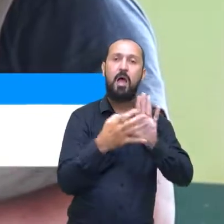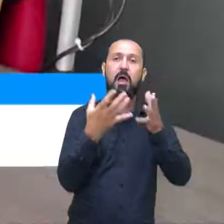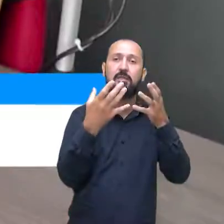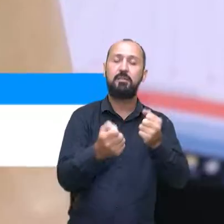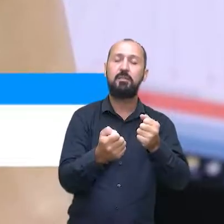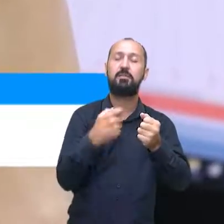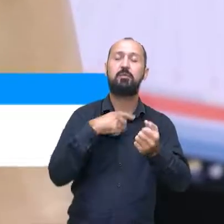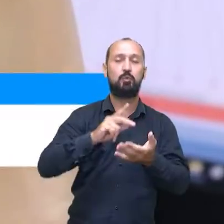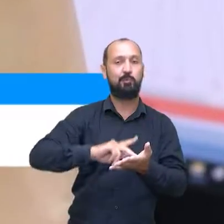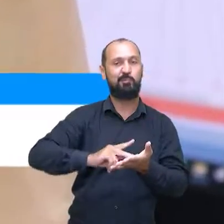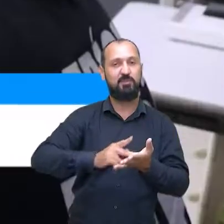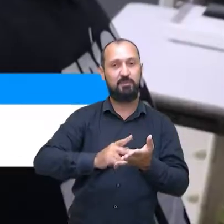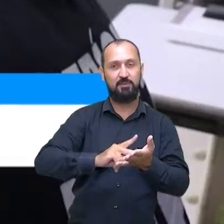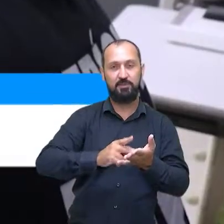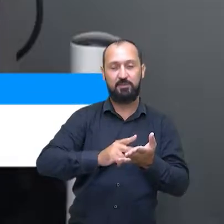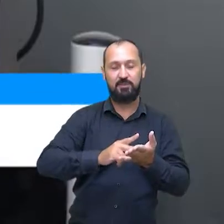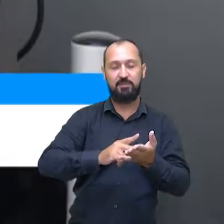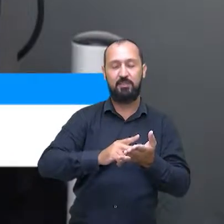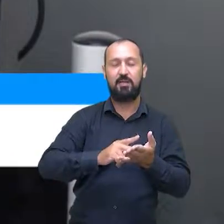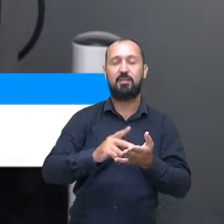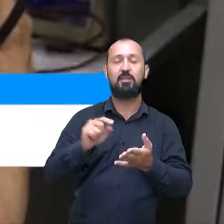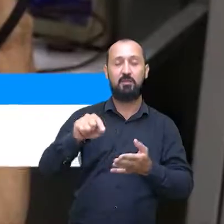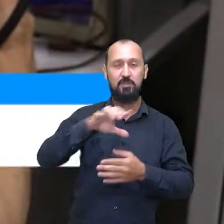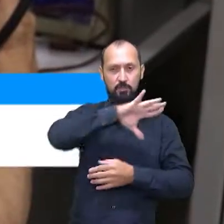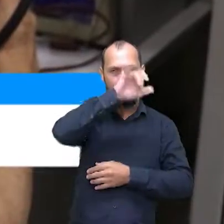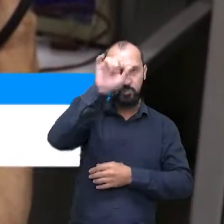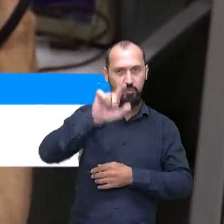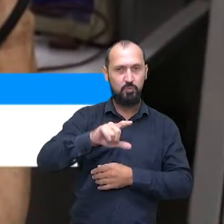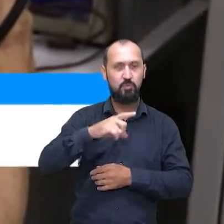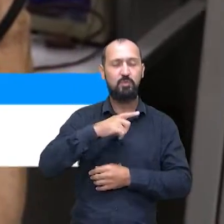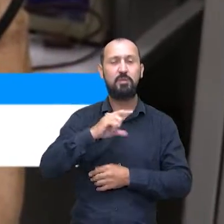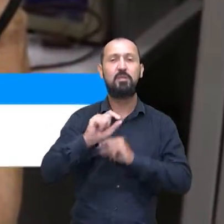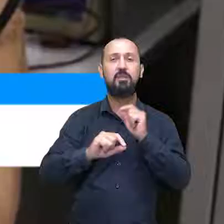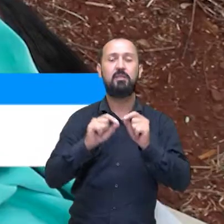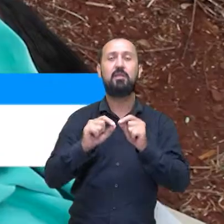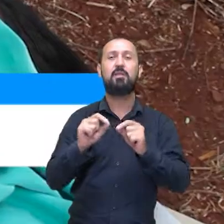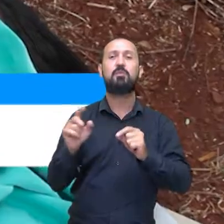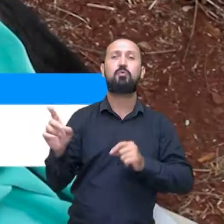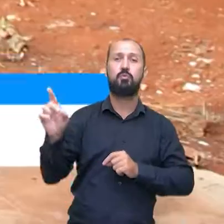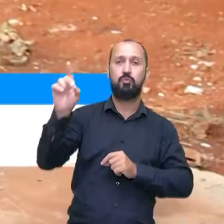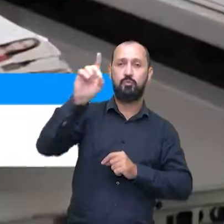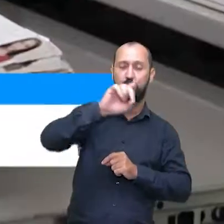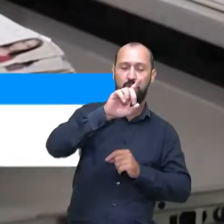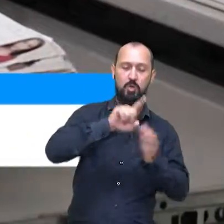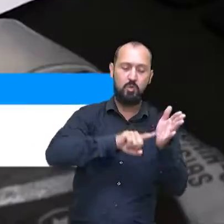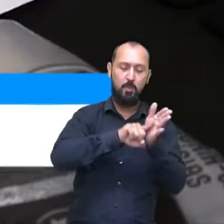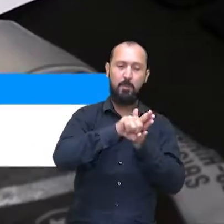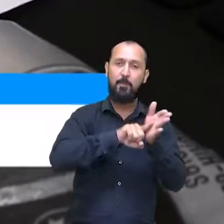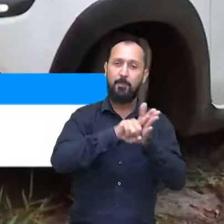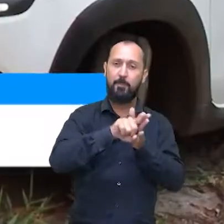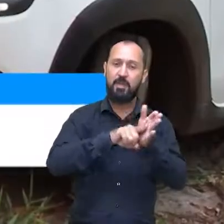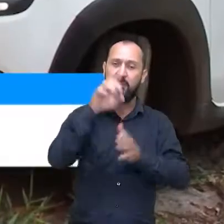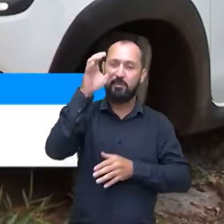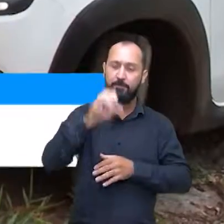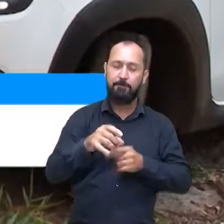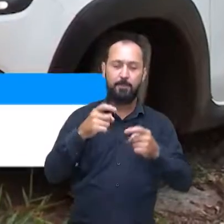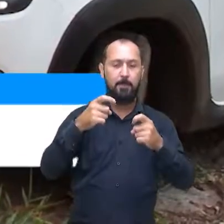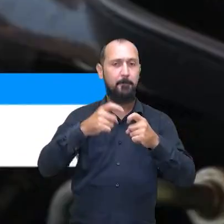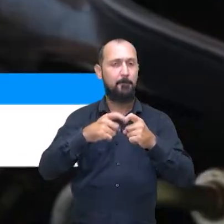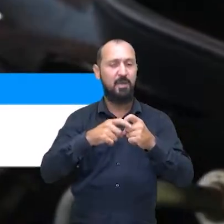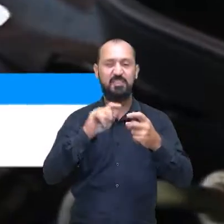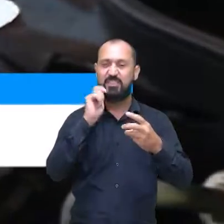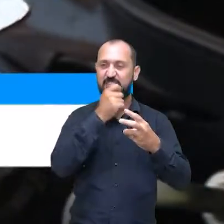atende solicitação do Sindicato dos Peritos Oficiais Forenses de Mato Grosso do Sul de unificar a data do perito